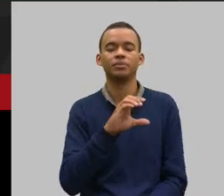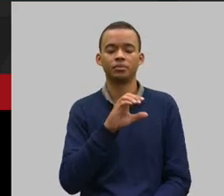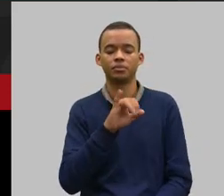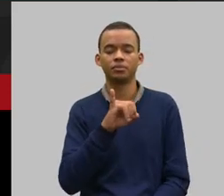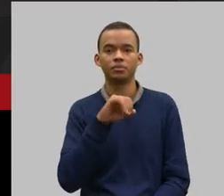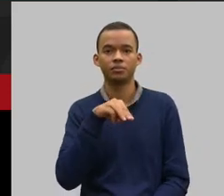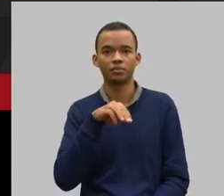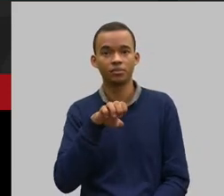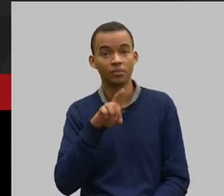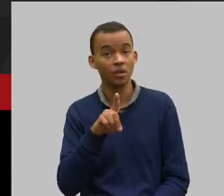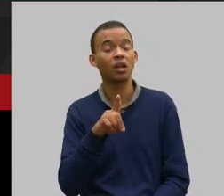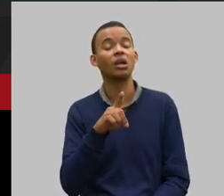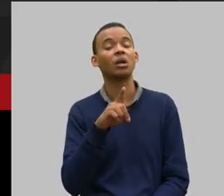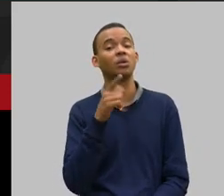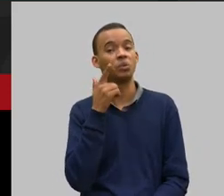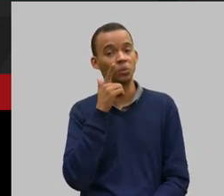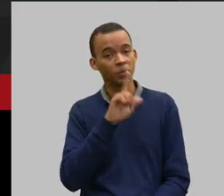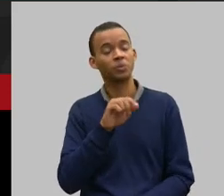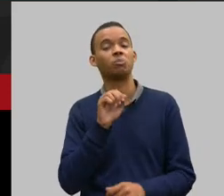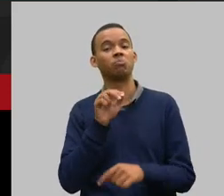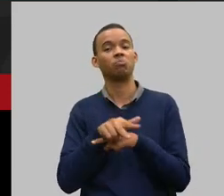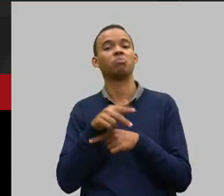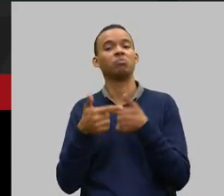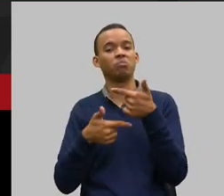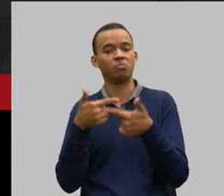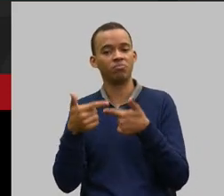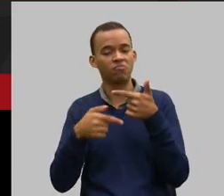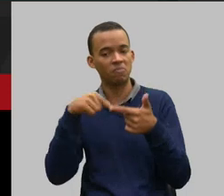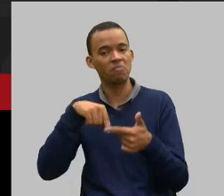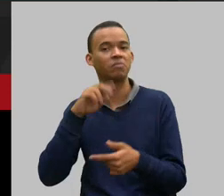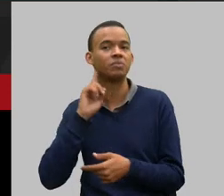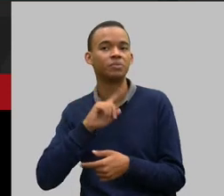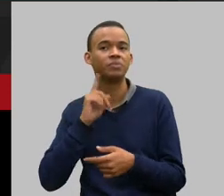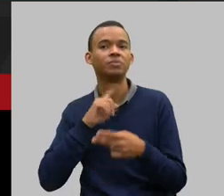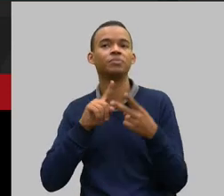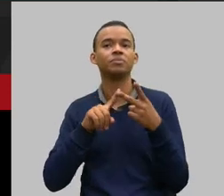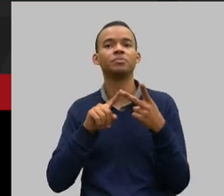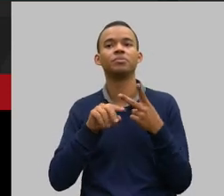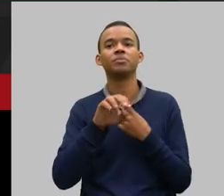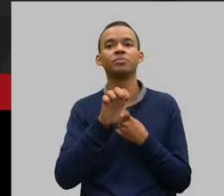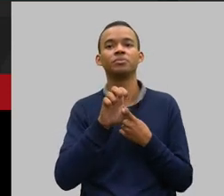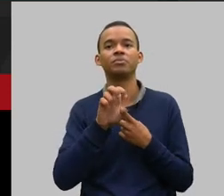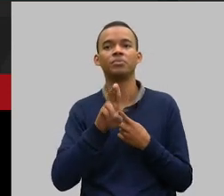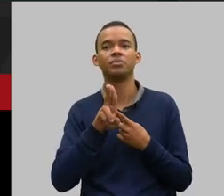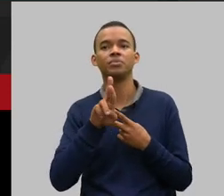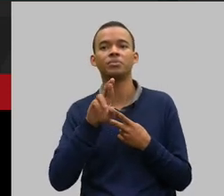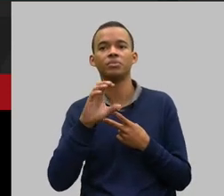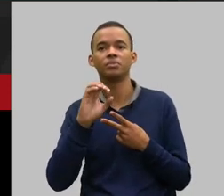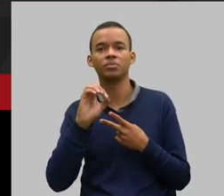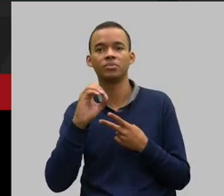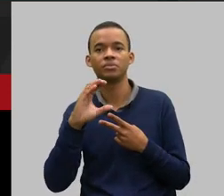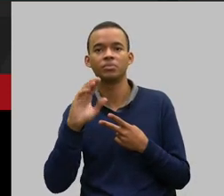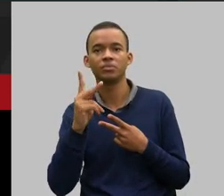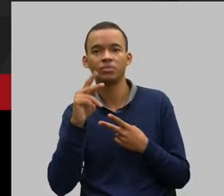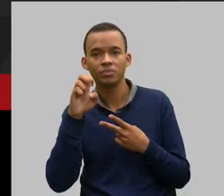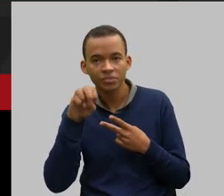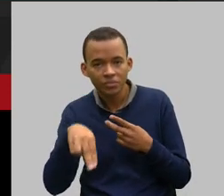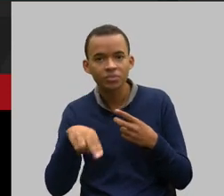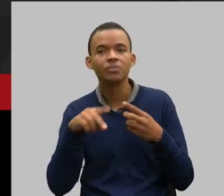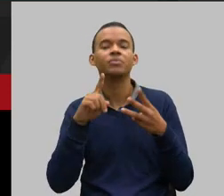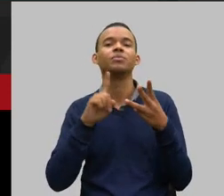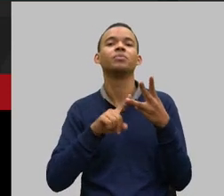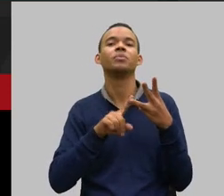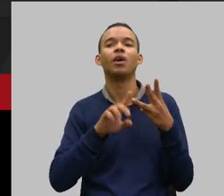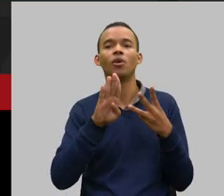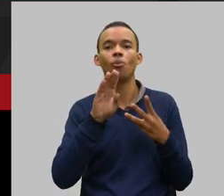Rome Zema a eurocen também atraída inaugurada na gestão do Governador meus Ema a Boston metal que é uma